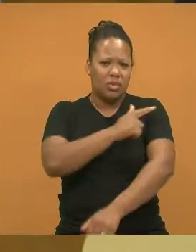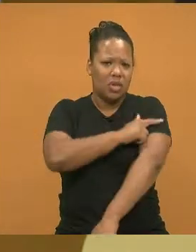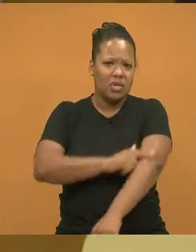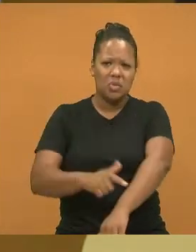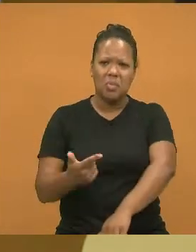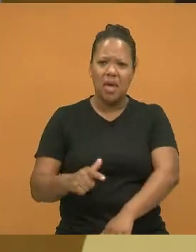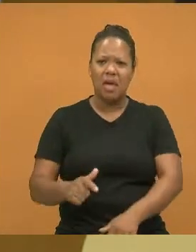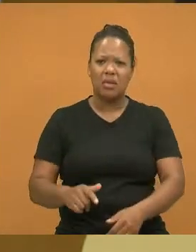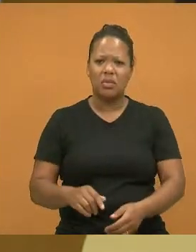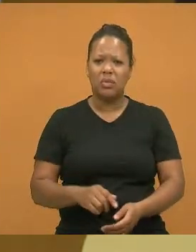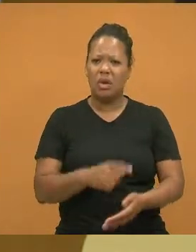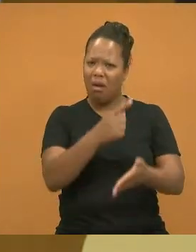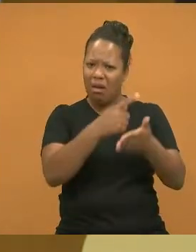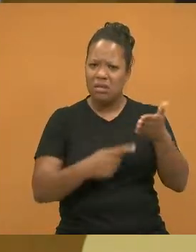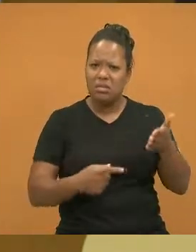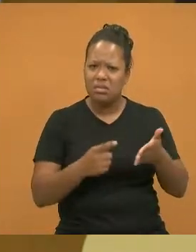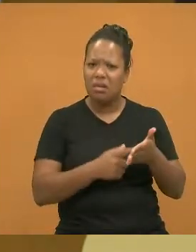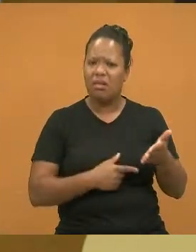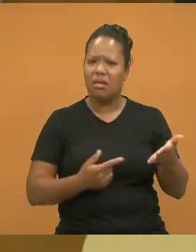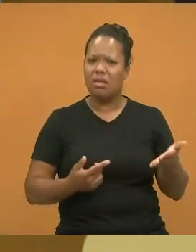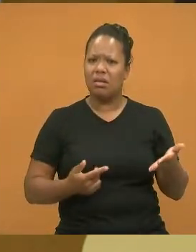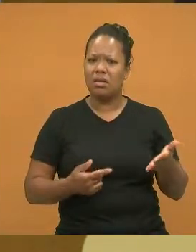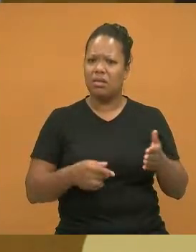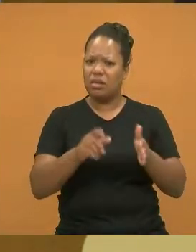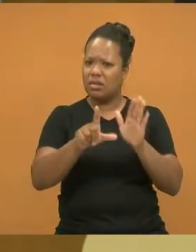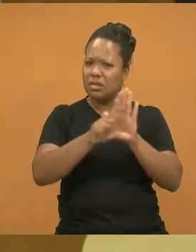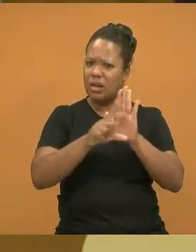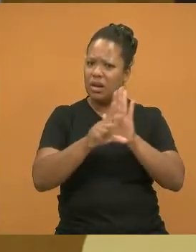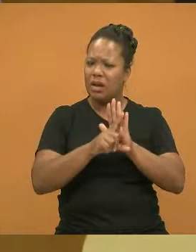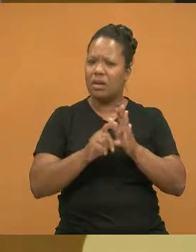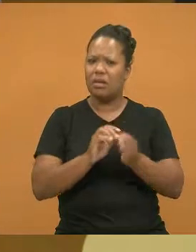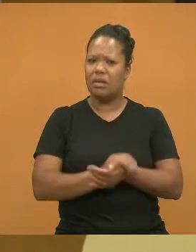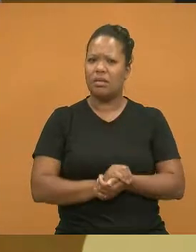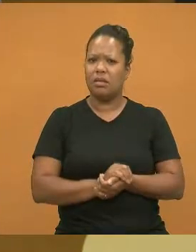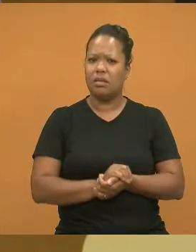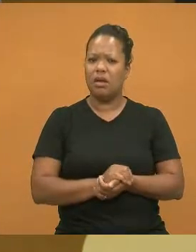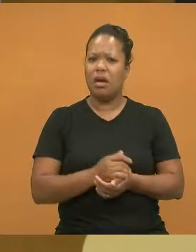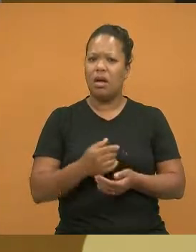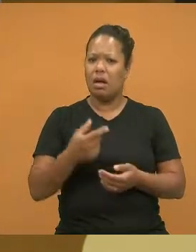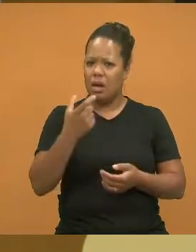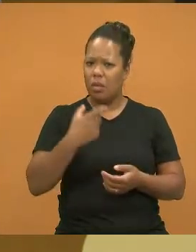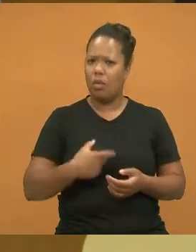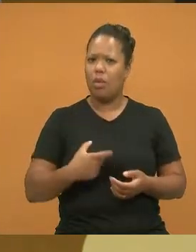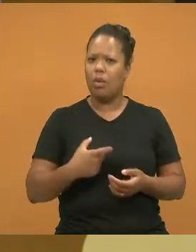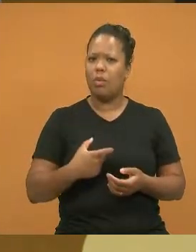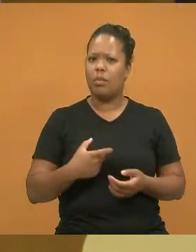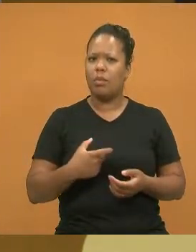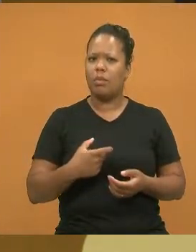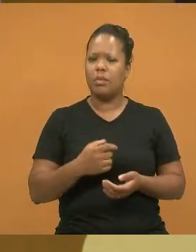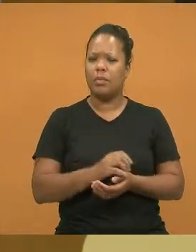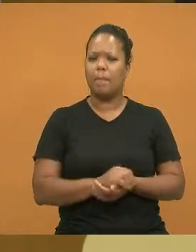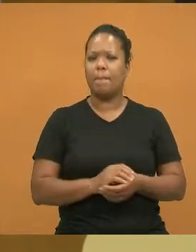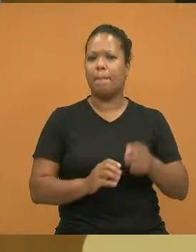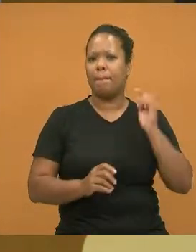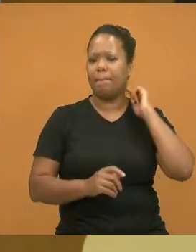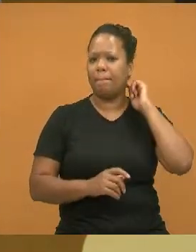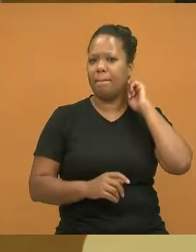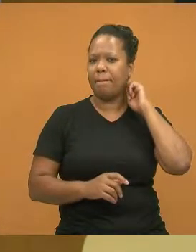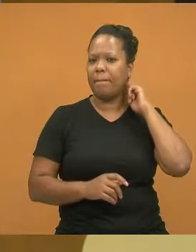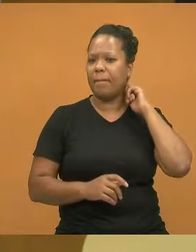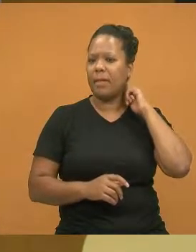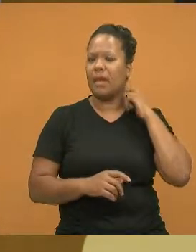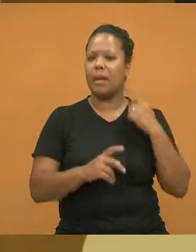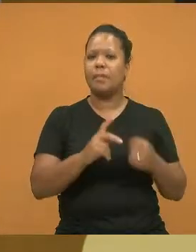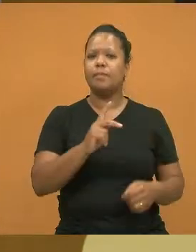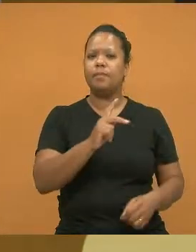seguida dar uma liminar, foi a mesma juíza que eu, como presidente da CPI da Prolar, a